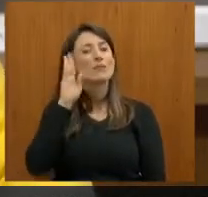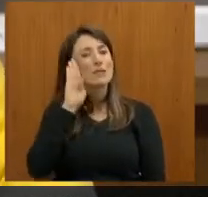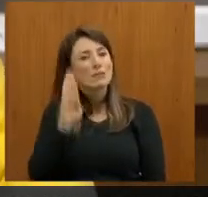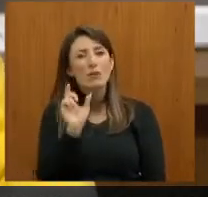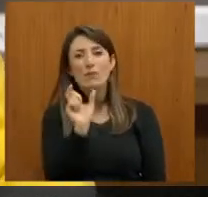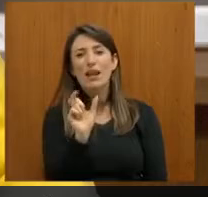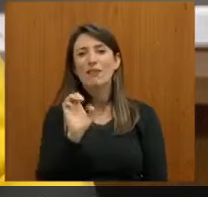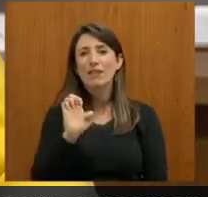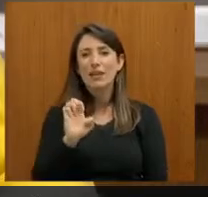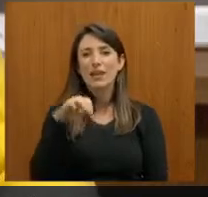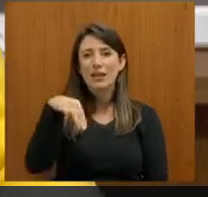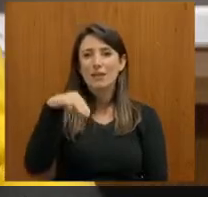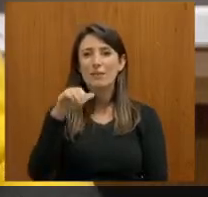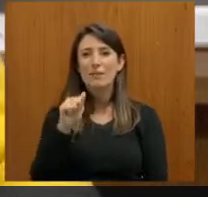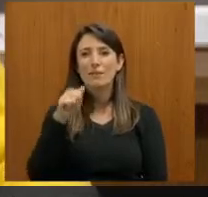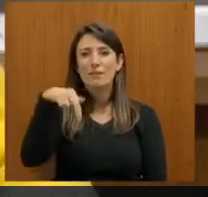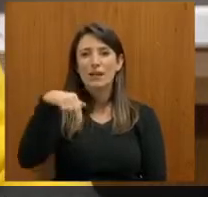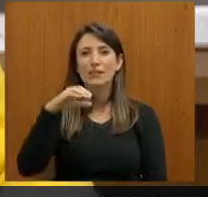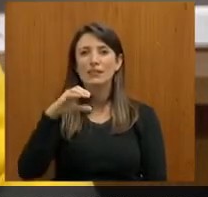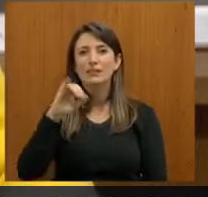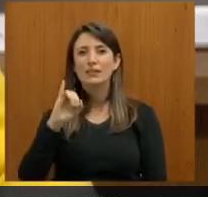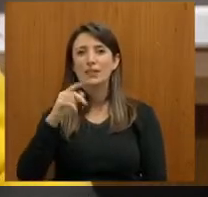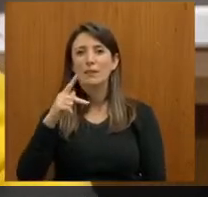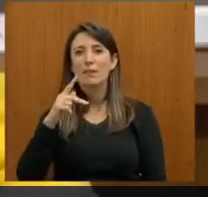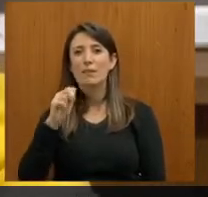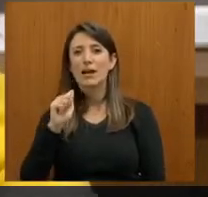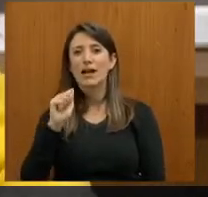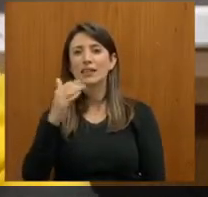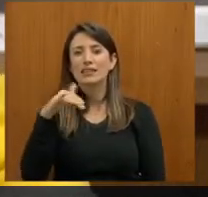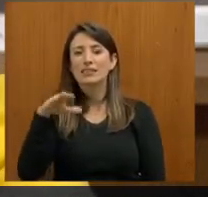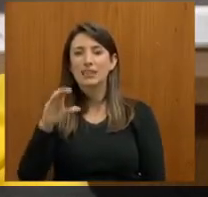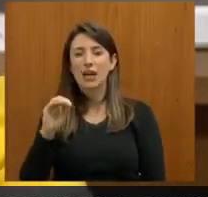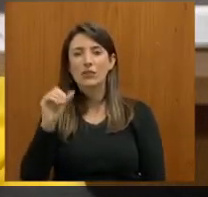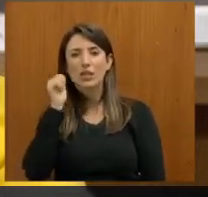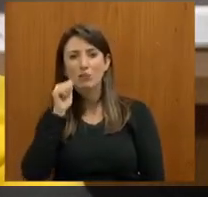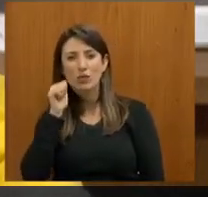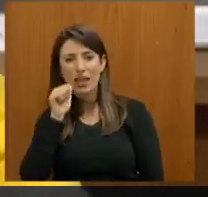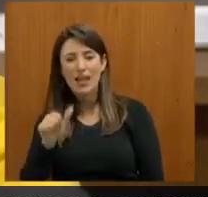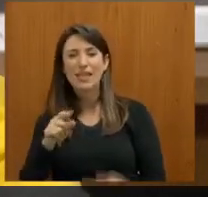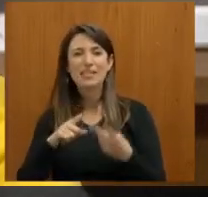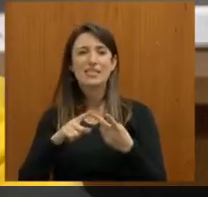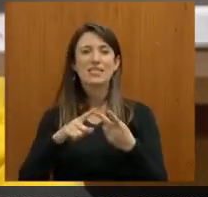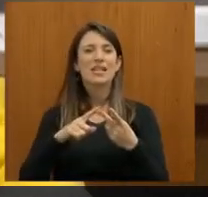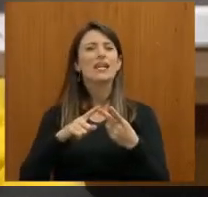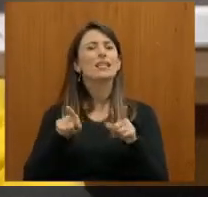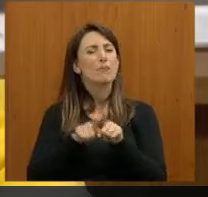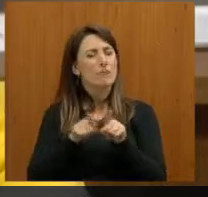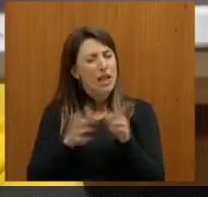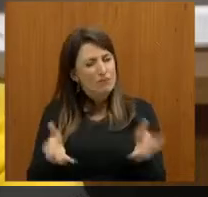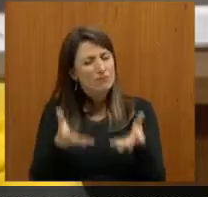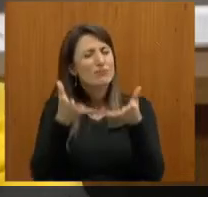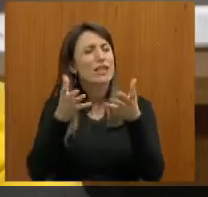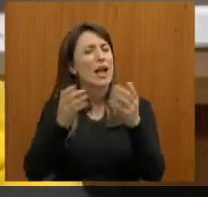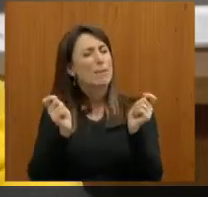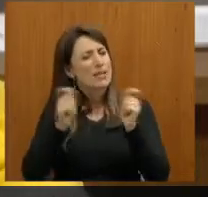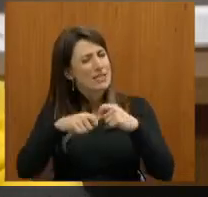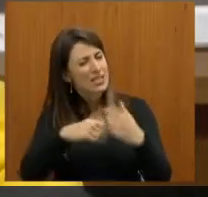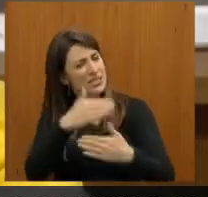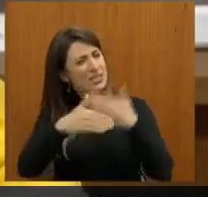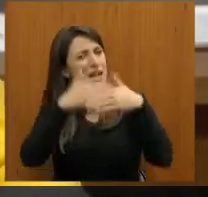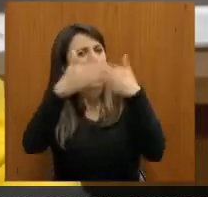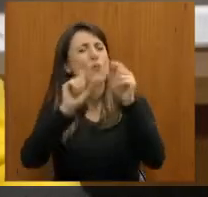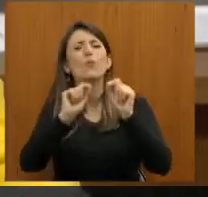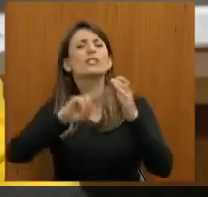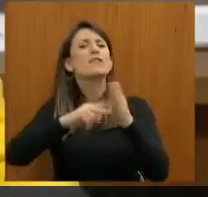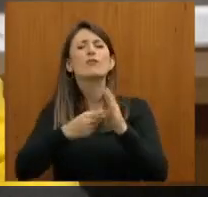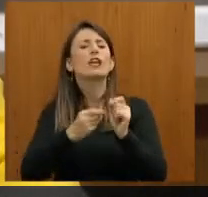emancipação das mulheres capacitação emancipatória que que é isso